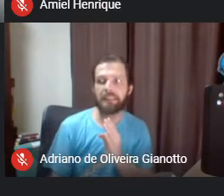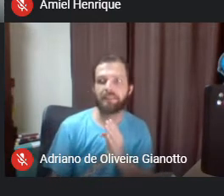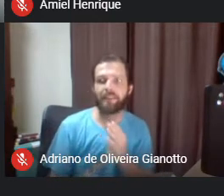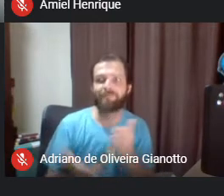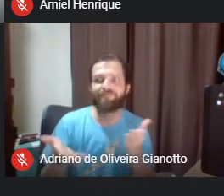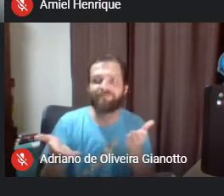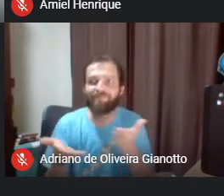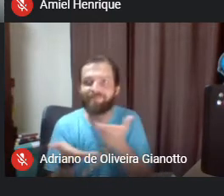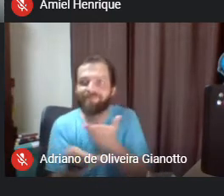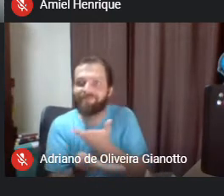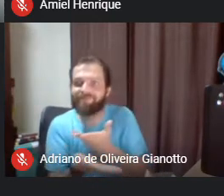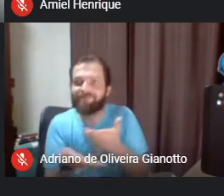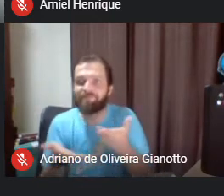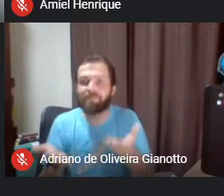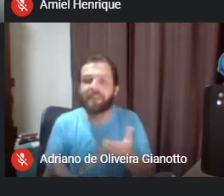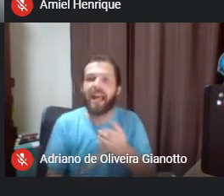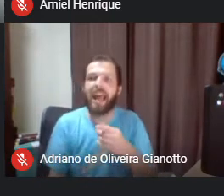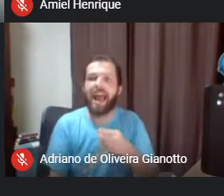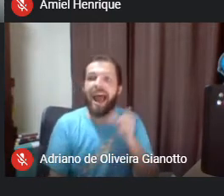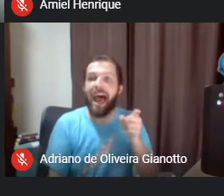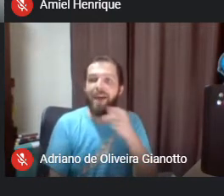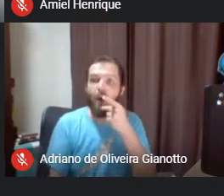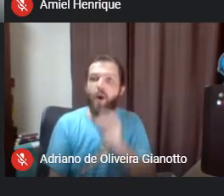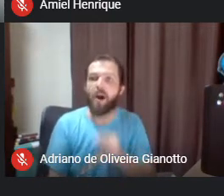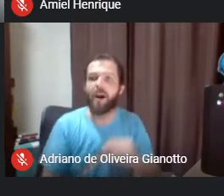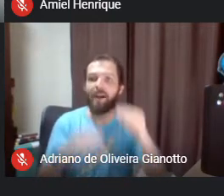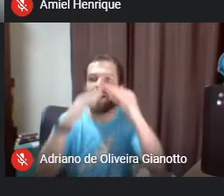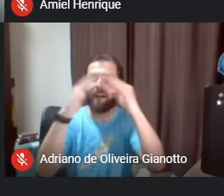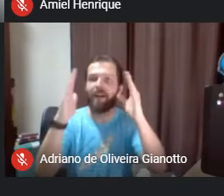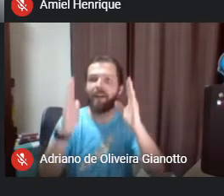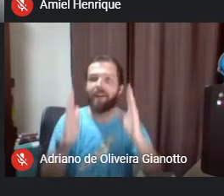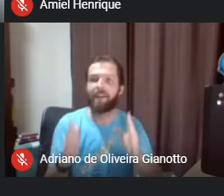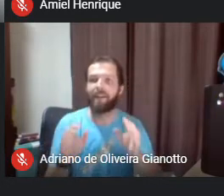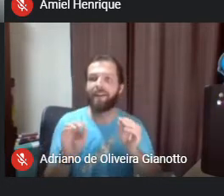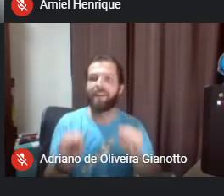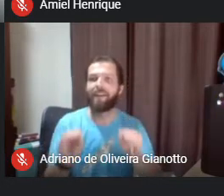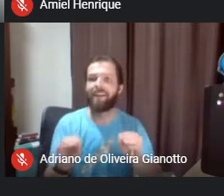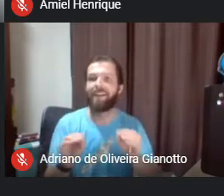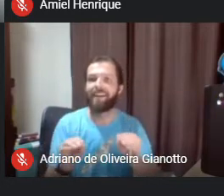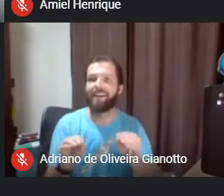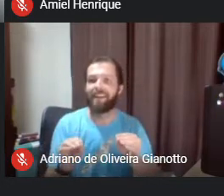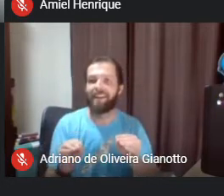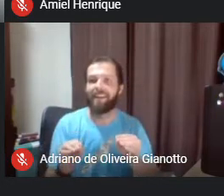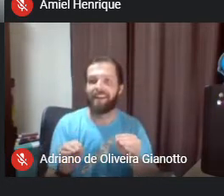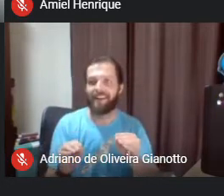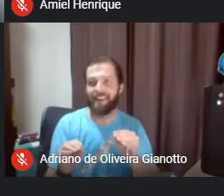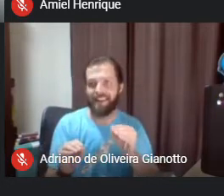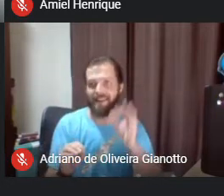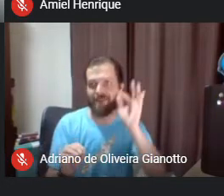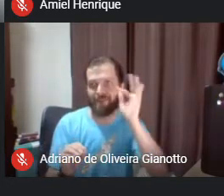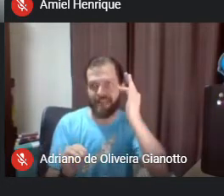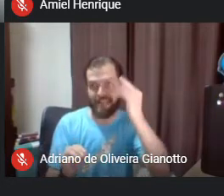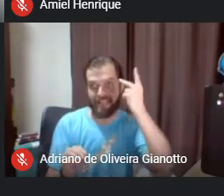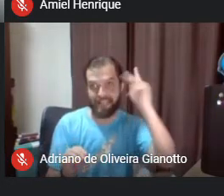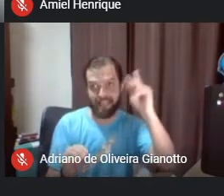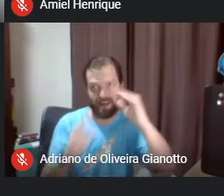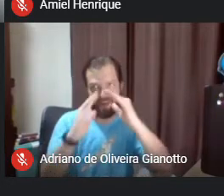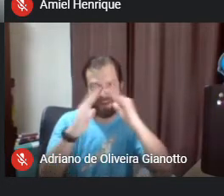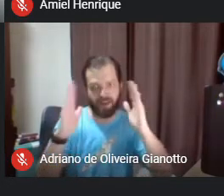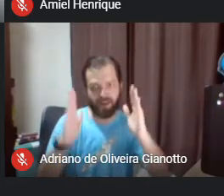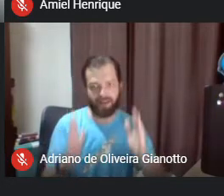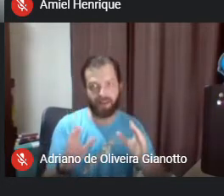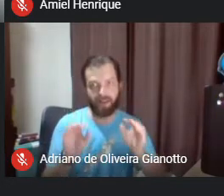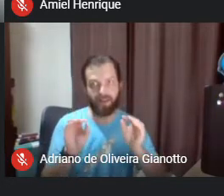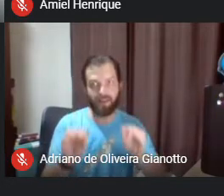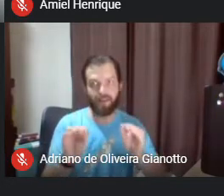assim, olha, fazia língua de sinais francesa, outro língua de sinais brasileira. E ele fez esse sinal assim, que significa